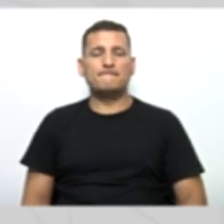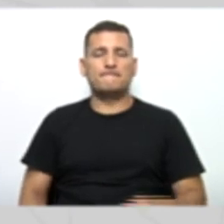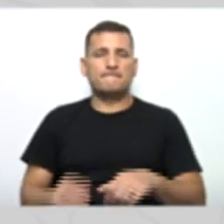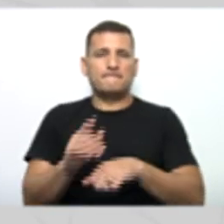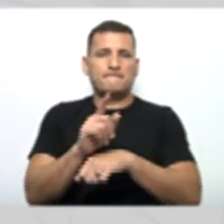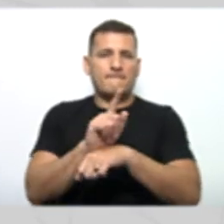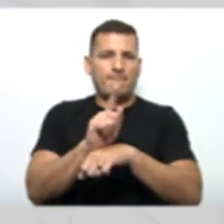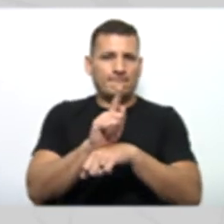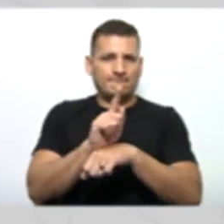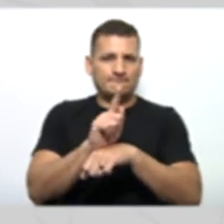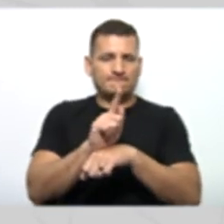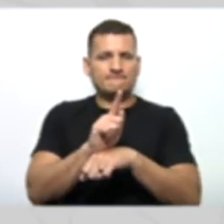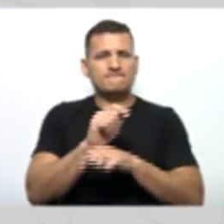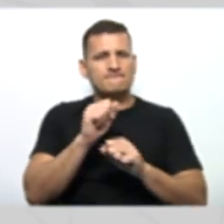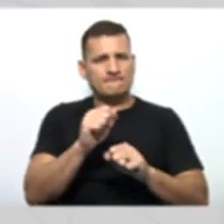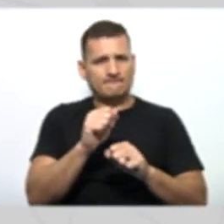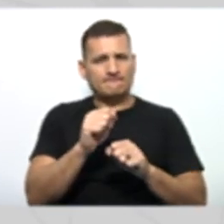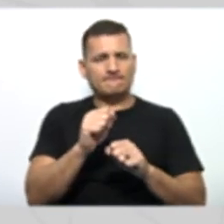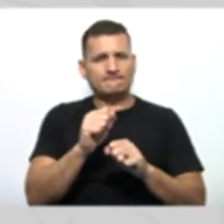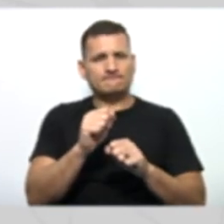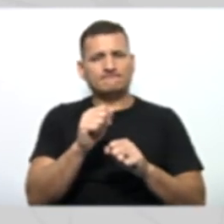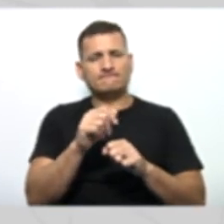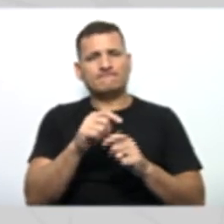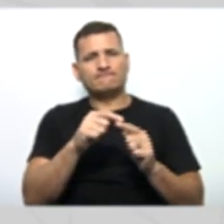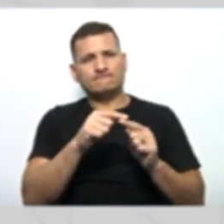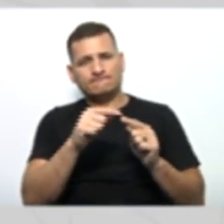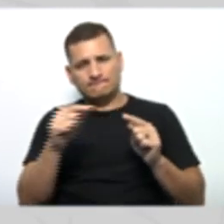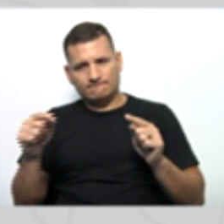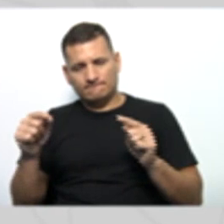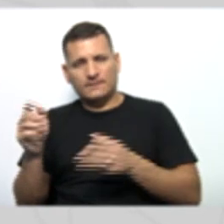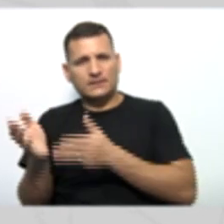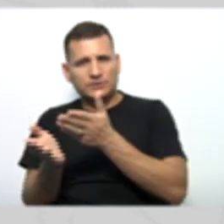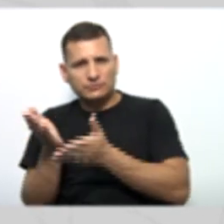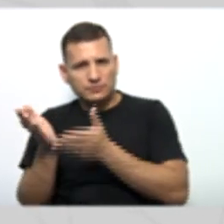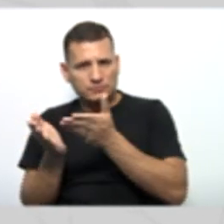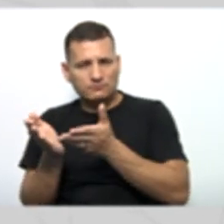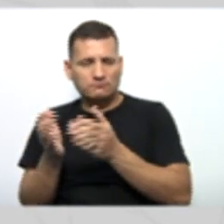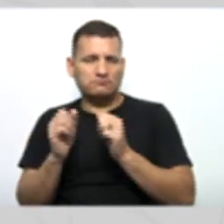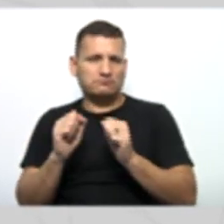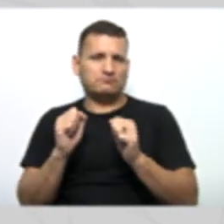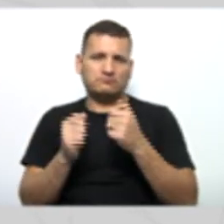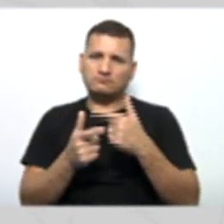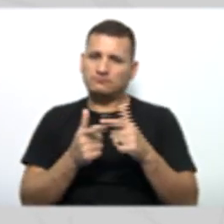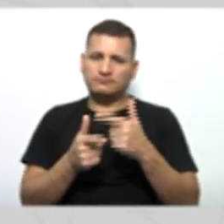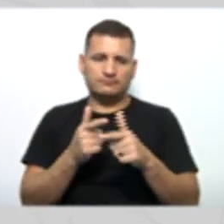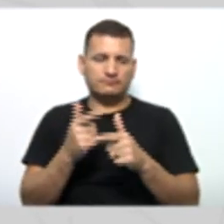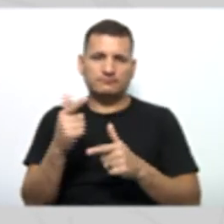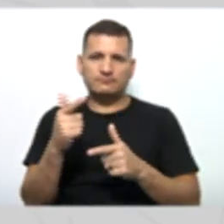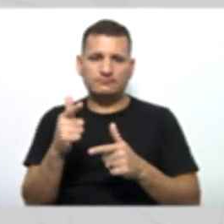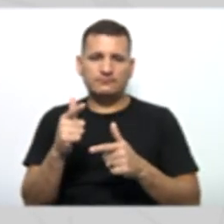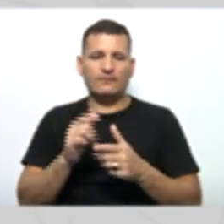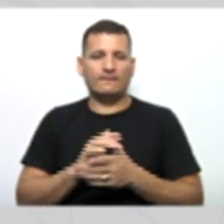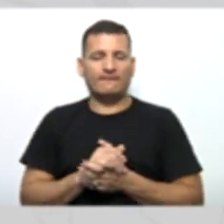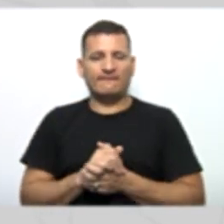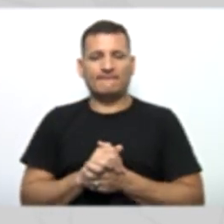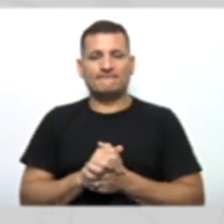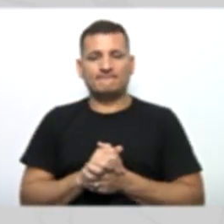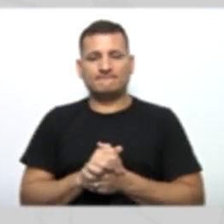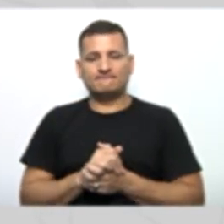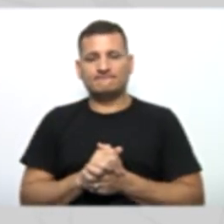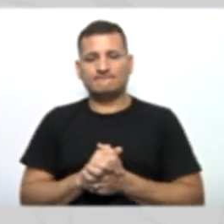gerente com atendimento, certo? Posso, isso daí não tem problema. Gente, ó, vocês sabem